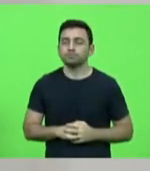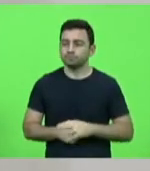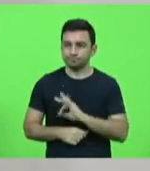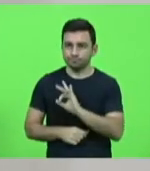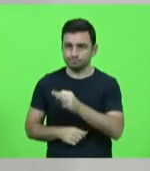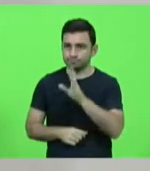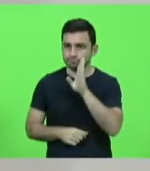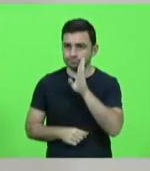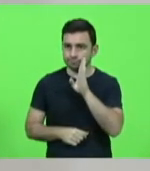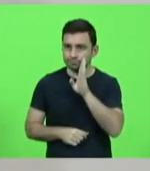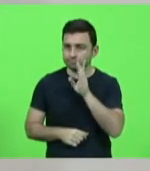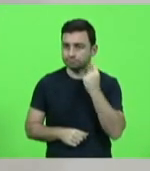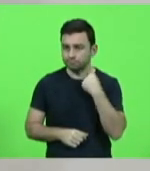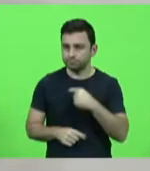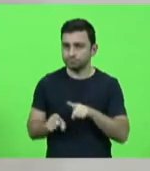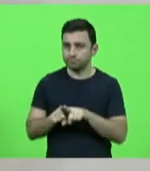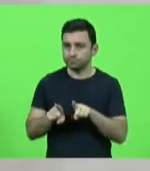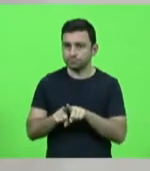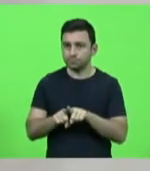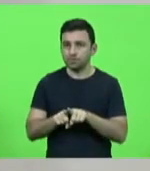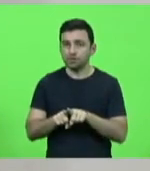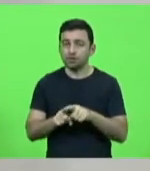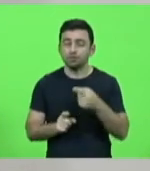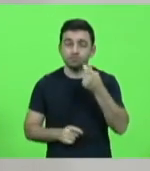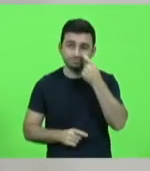Berlanda, e ver,